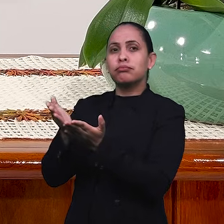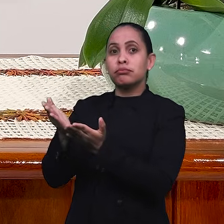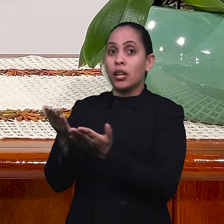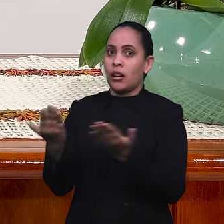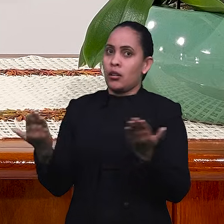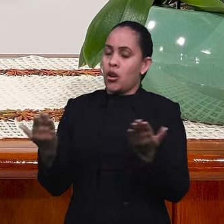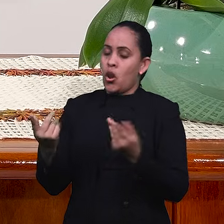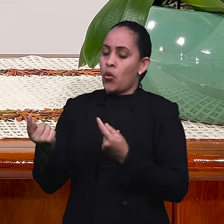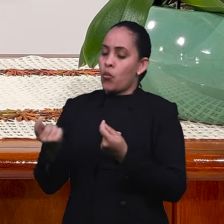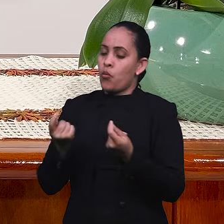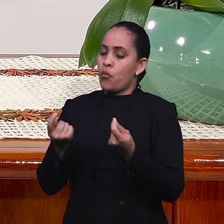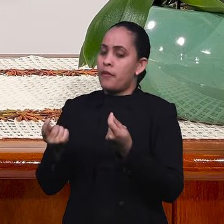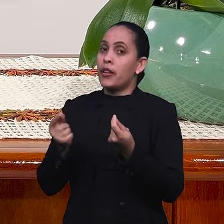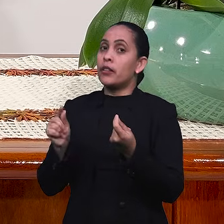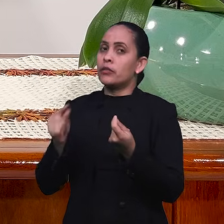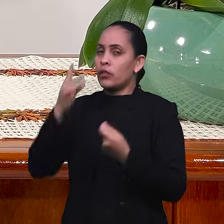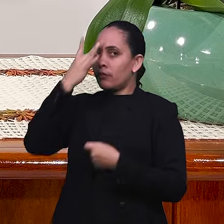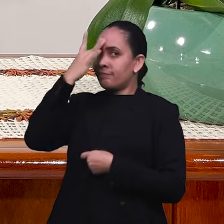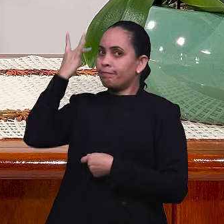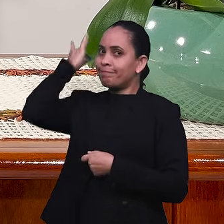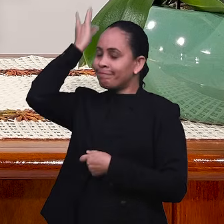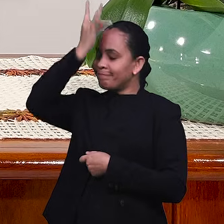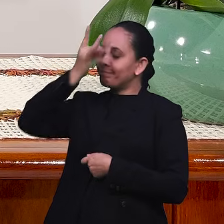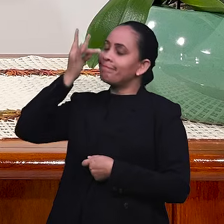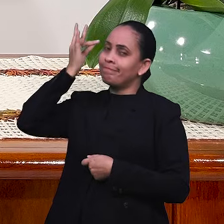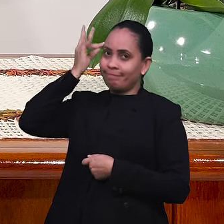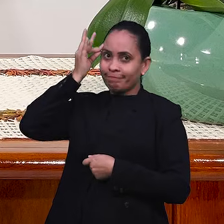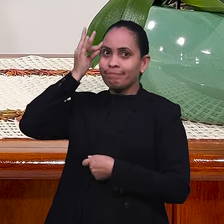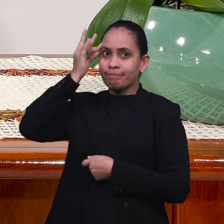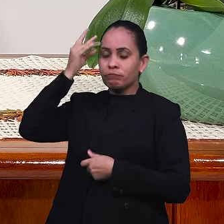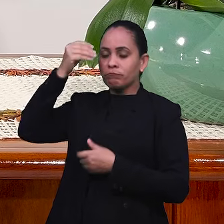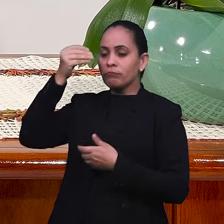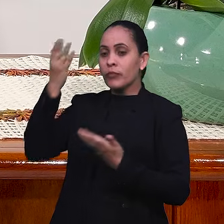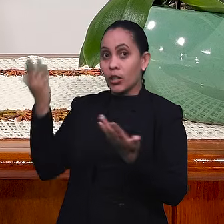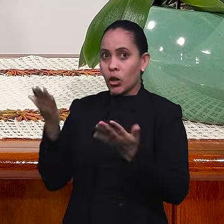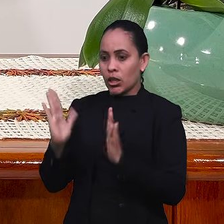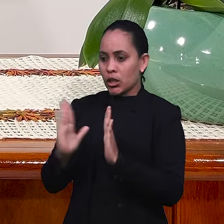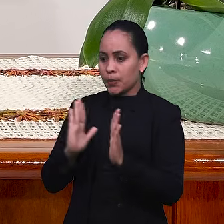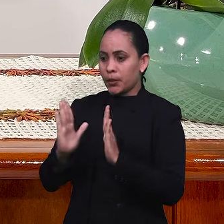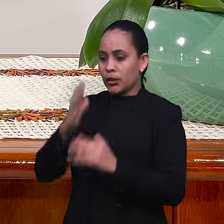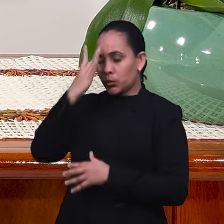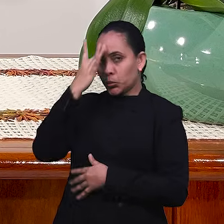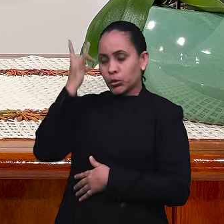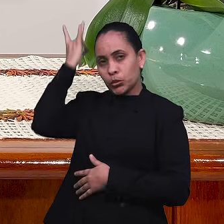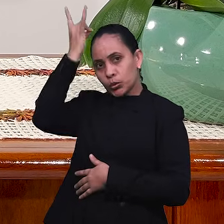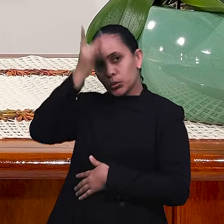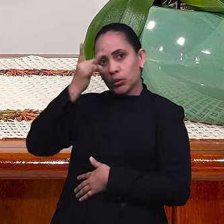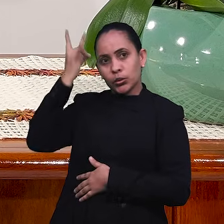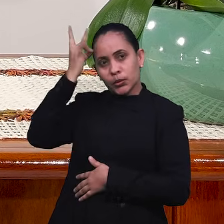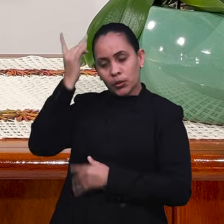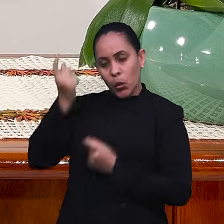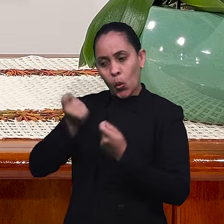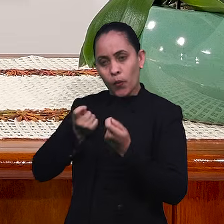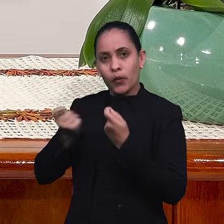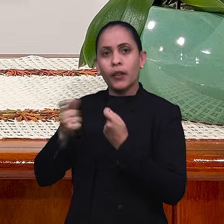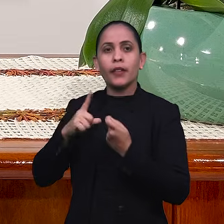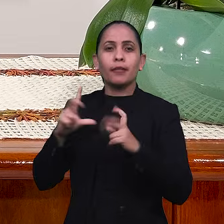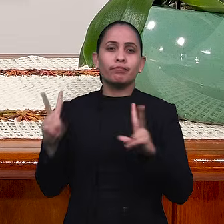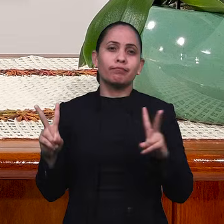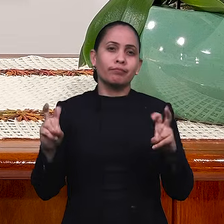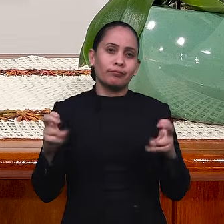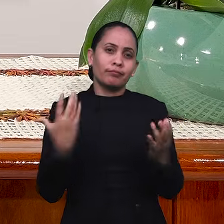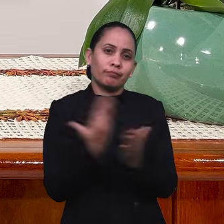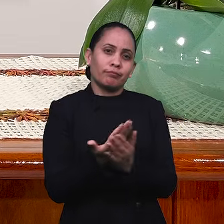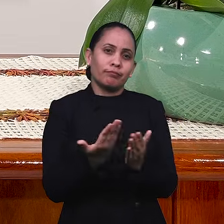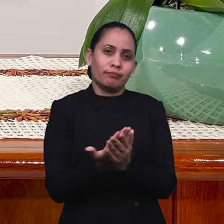do governo do Espírito Santo. E dentro desse governo do Espírito Santo é que está o tema dessa aula